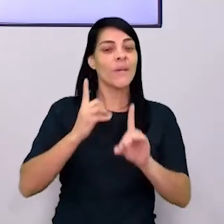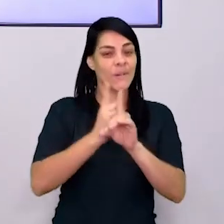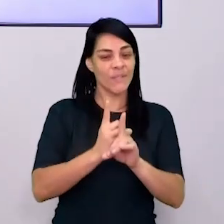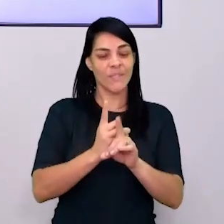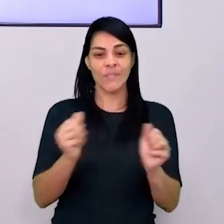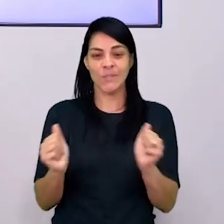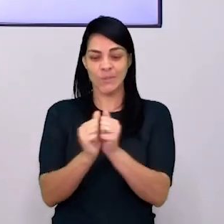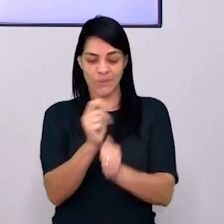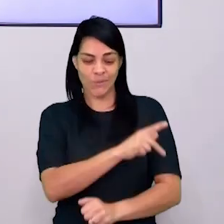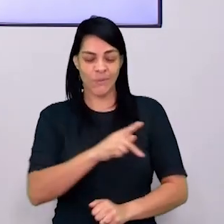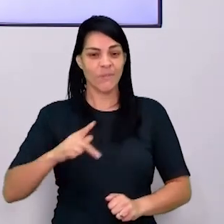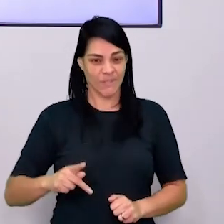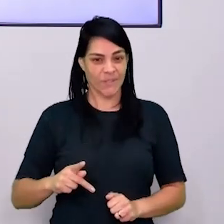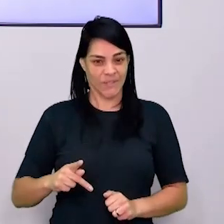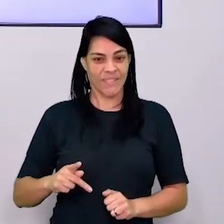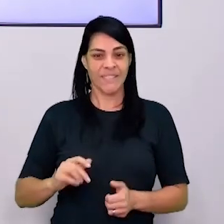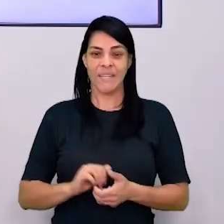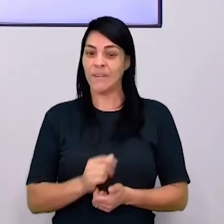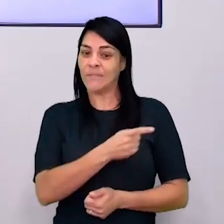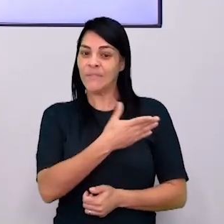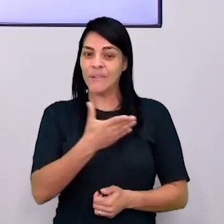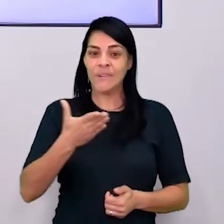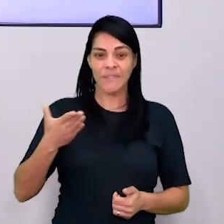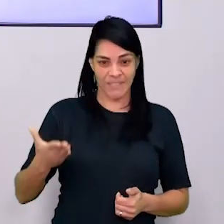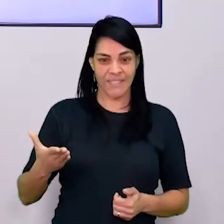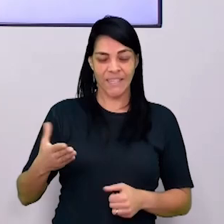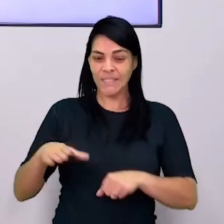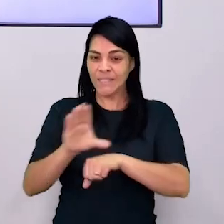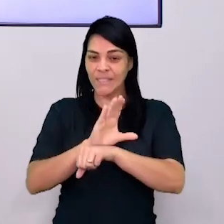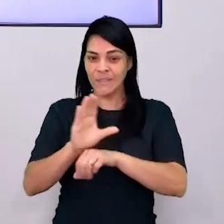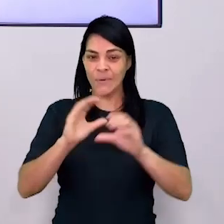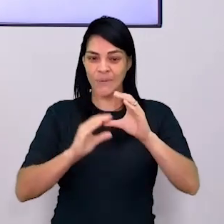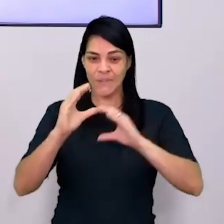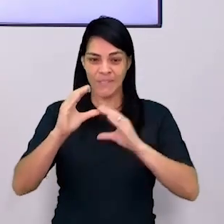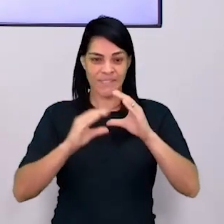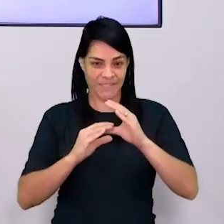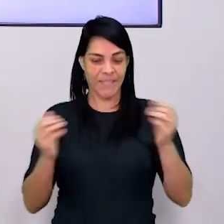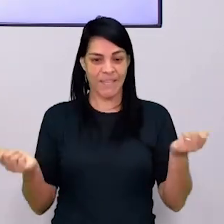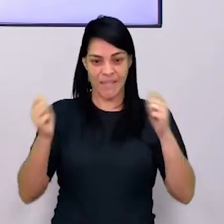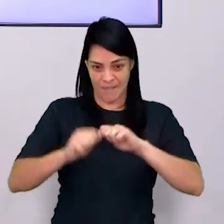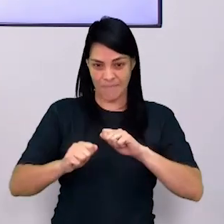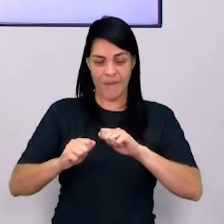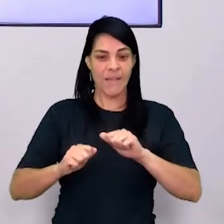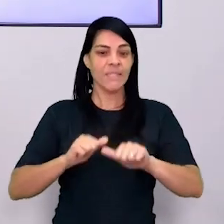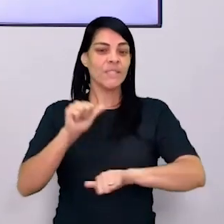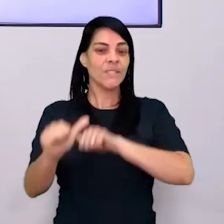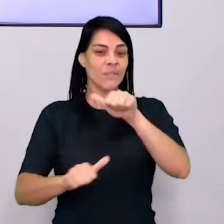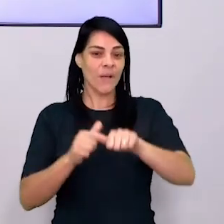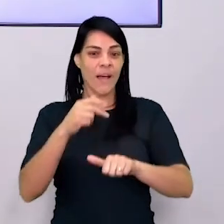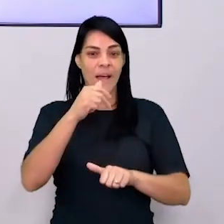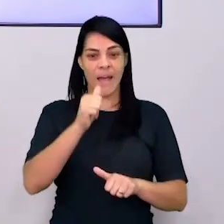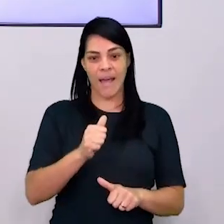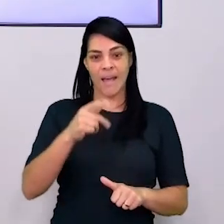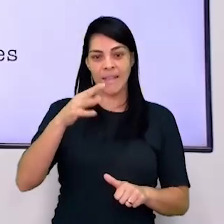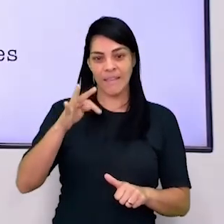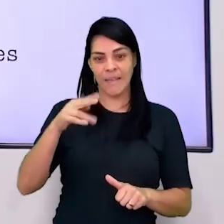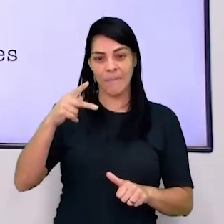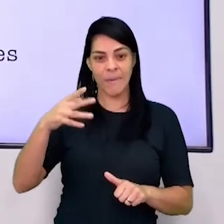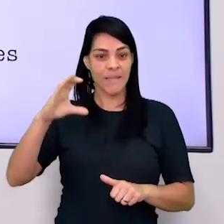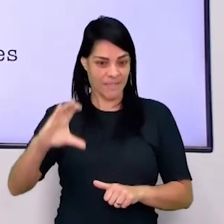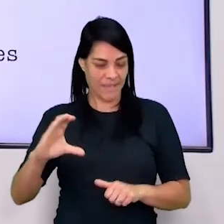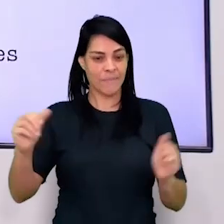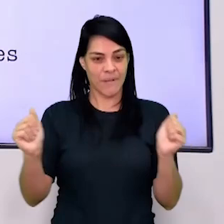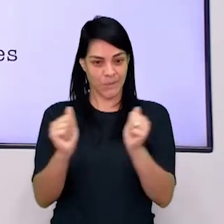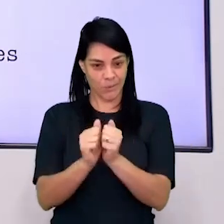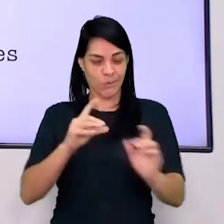com os professores da rede você e dos professores cursistas podem trocar a sua atpc para estar nos encontros com